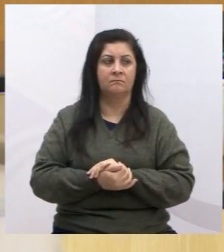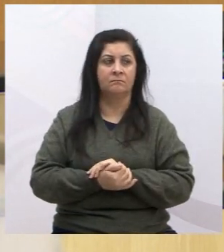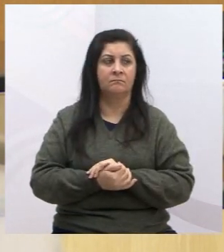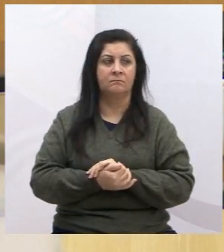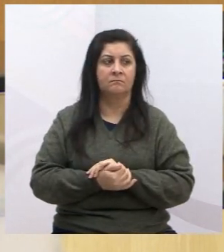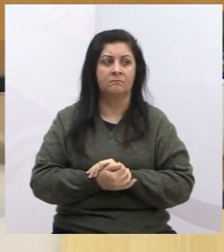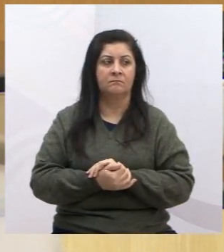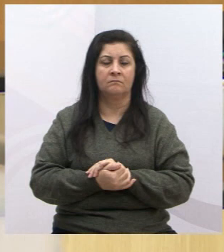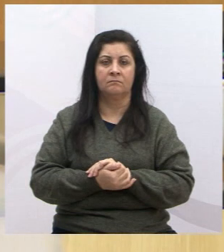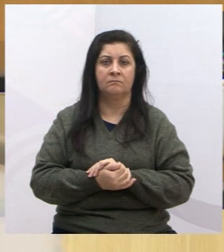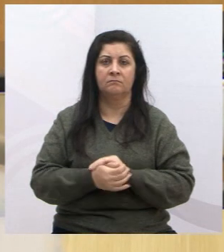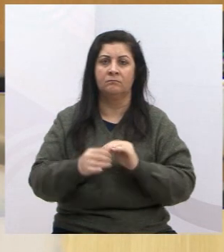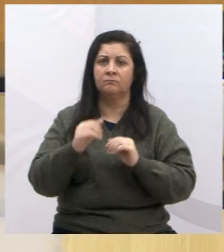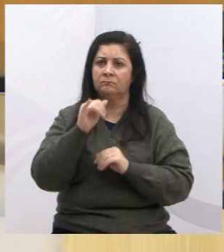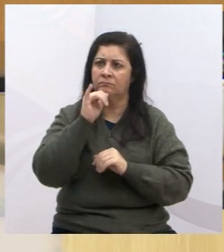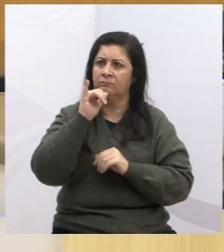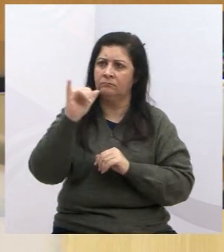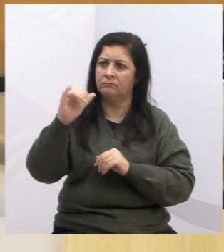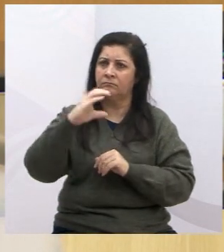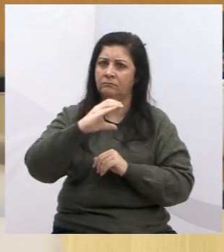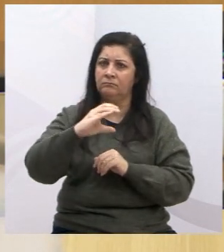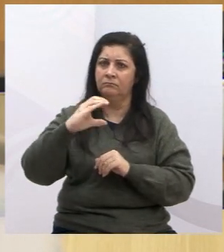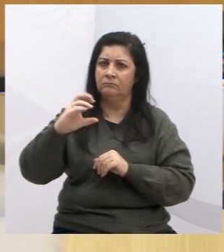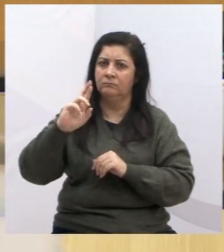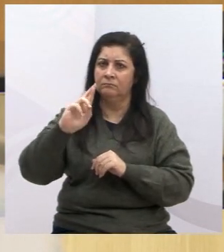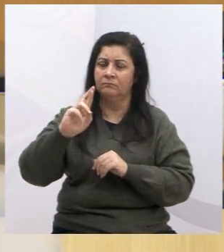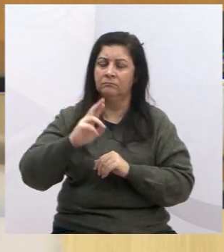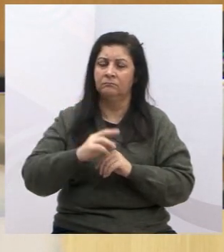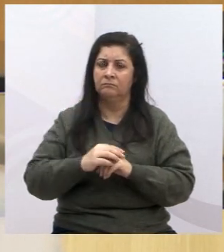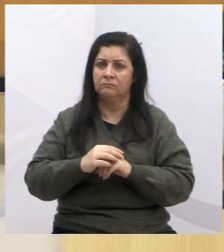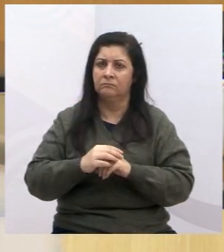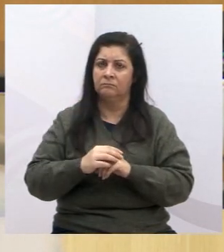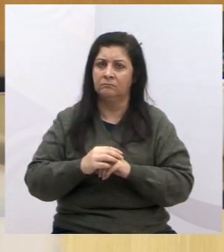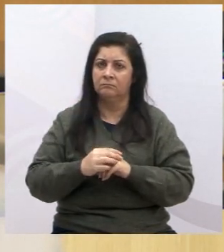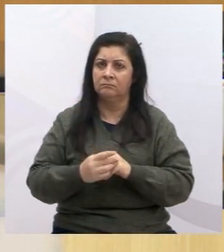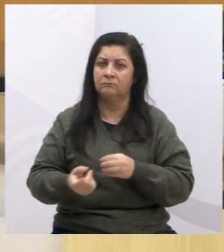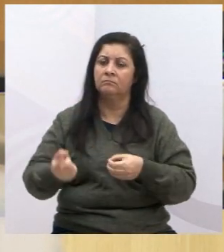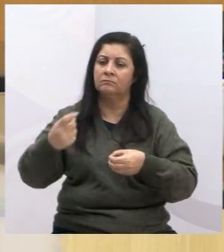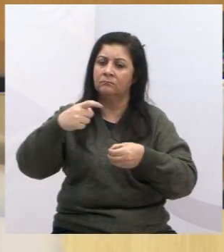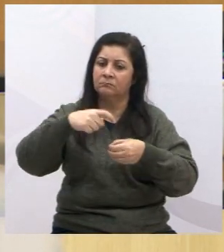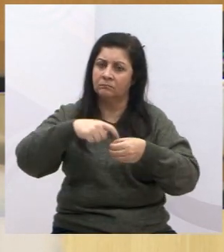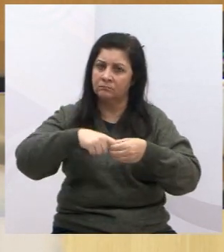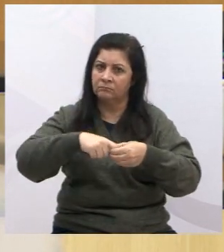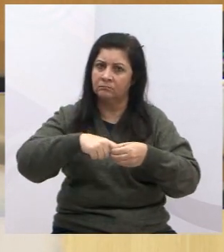seja oficiado a CCR Nova Dutra, em reiteração ao requerimento